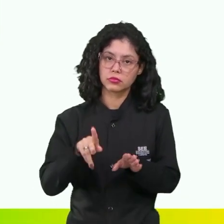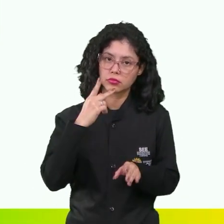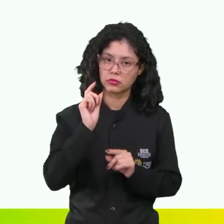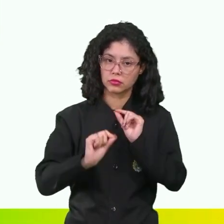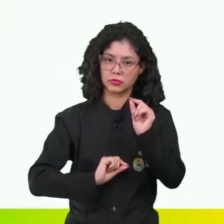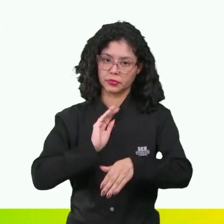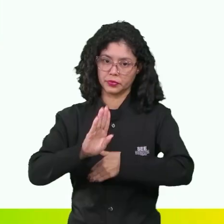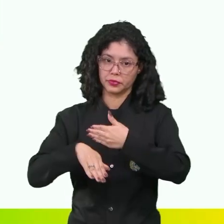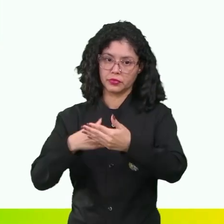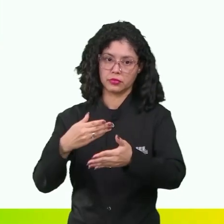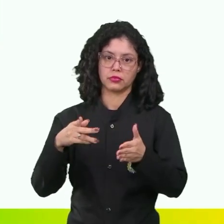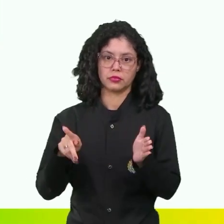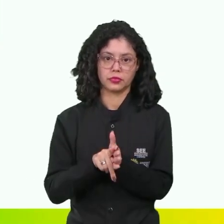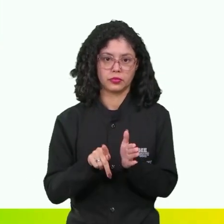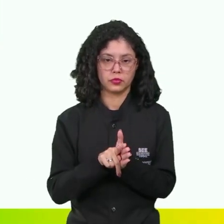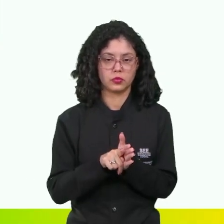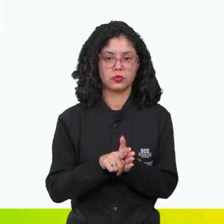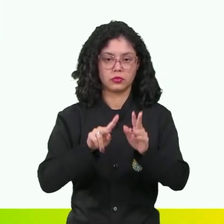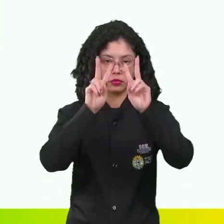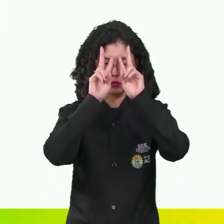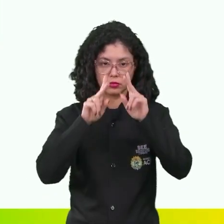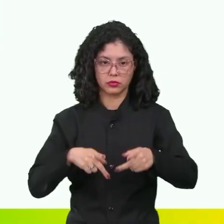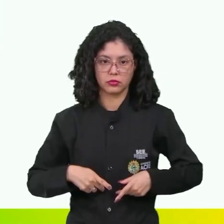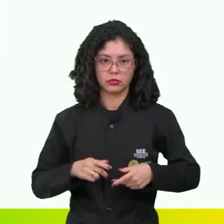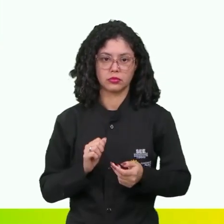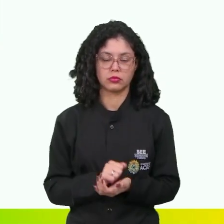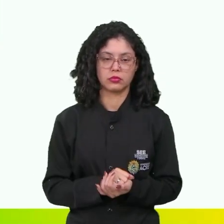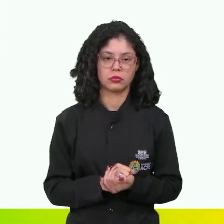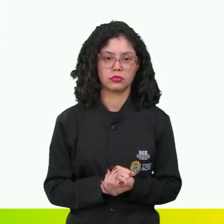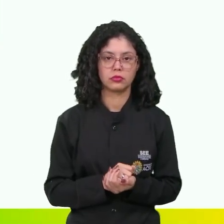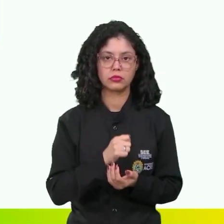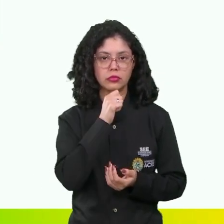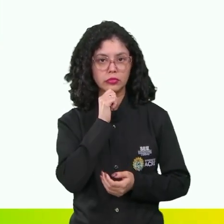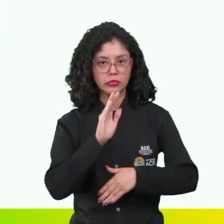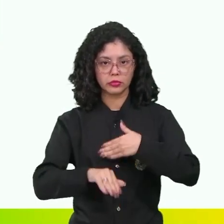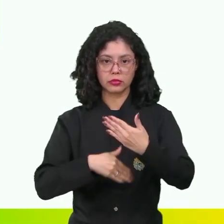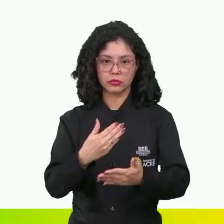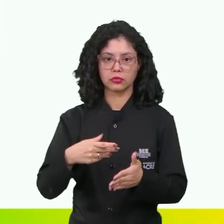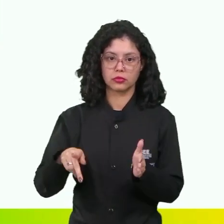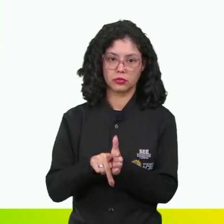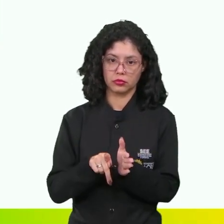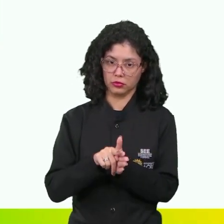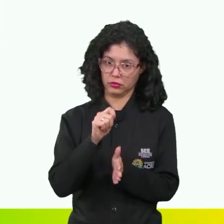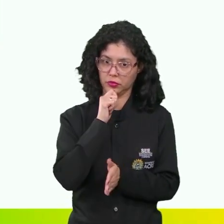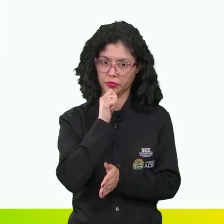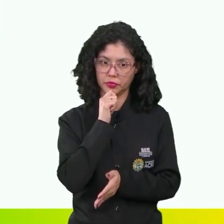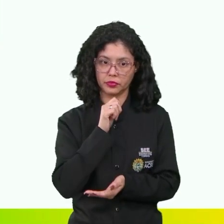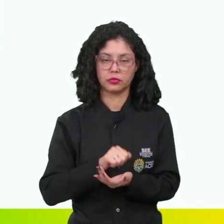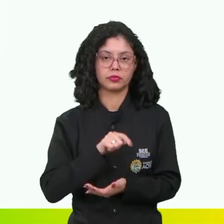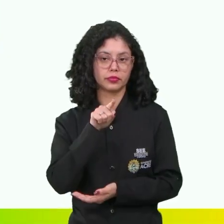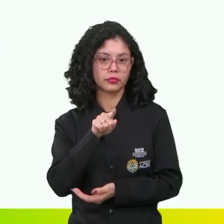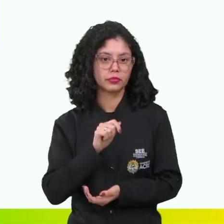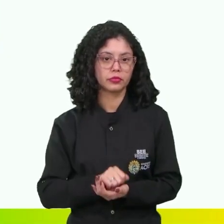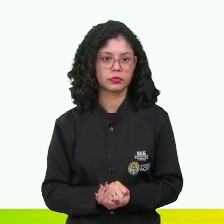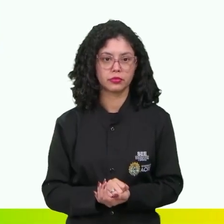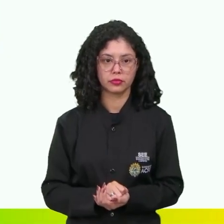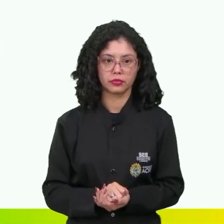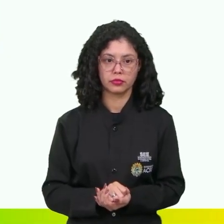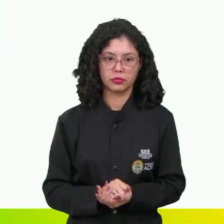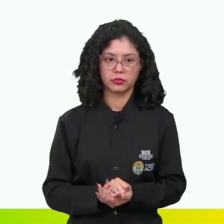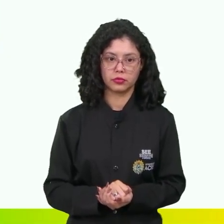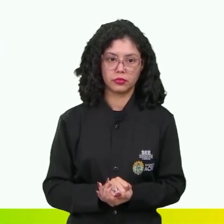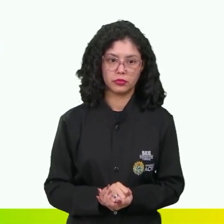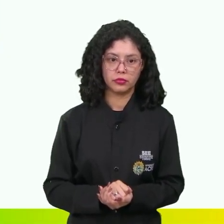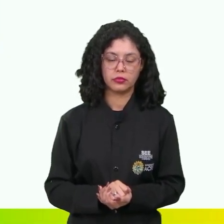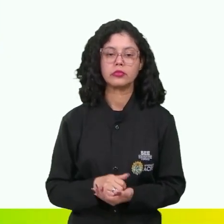de processos aí humanos e automáticos. Que processos humanos são esses, pessoal, tá?